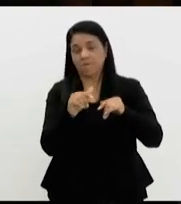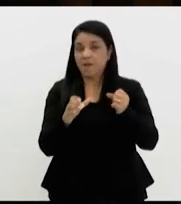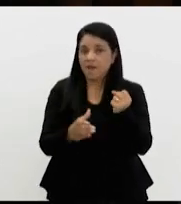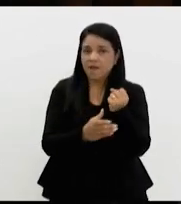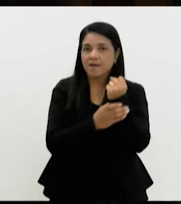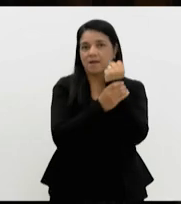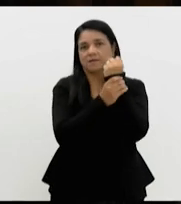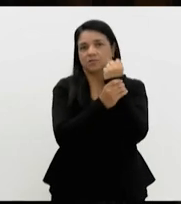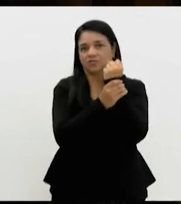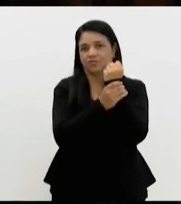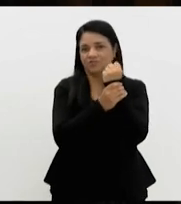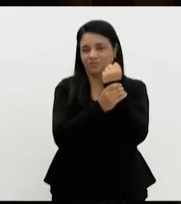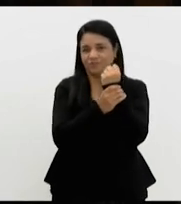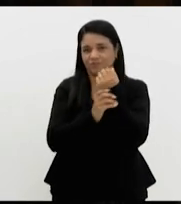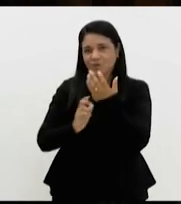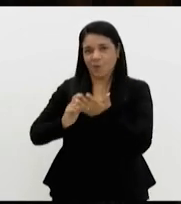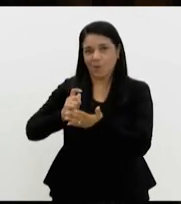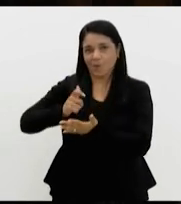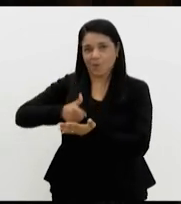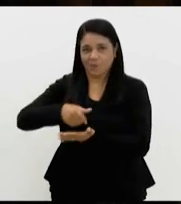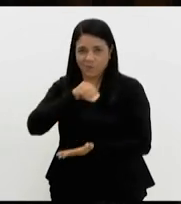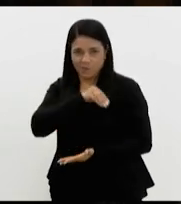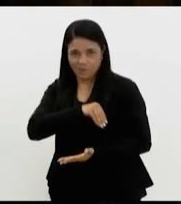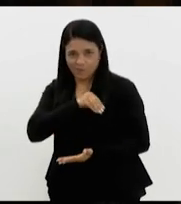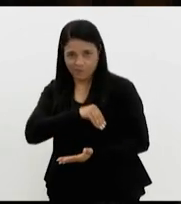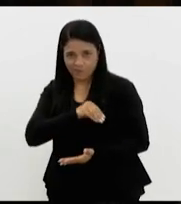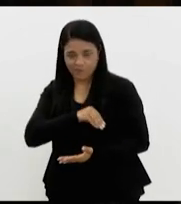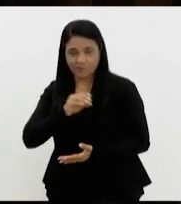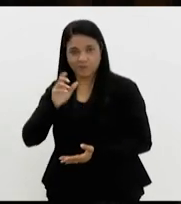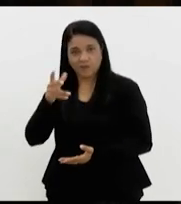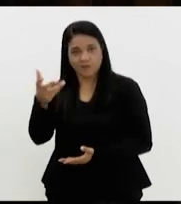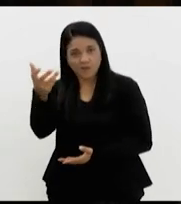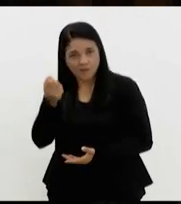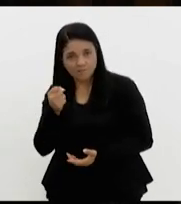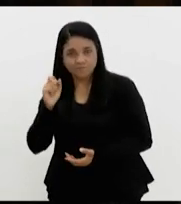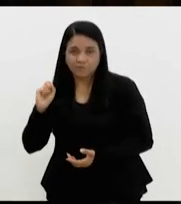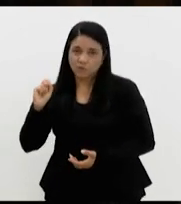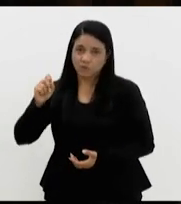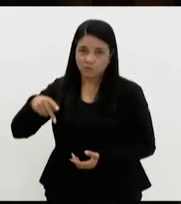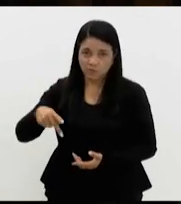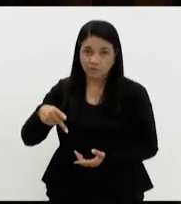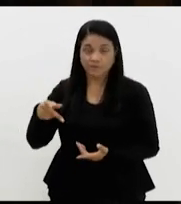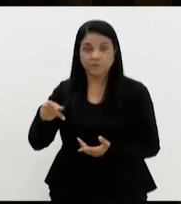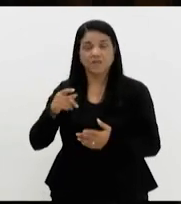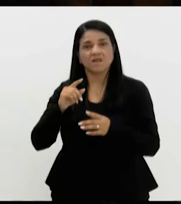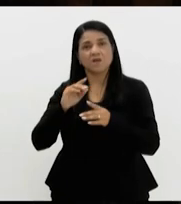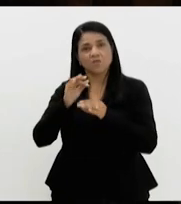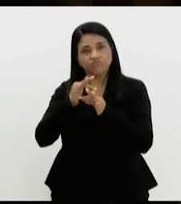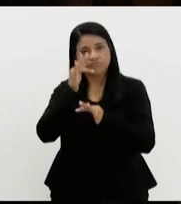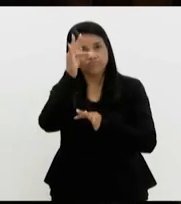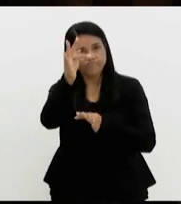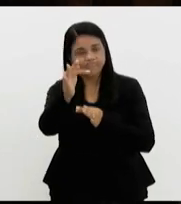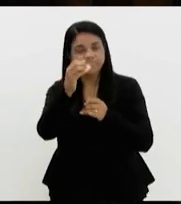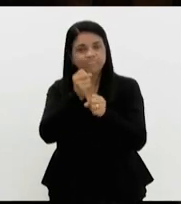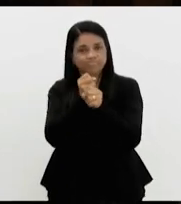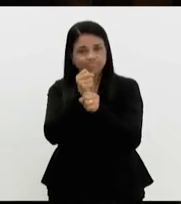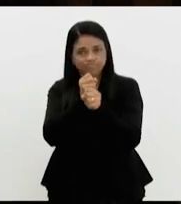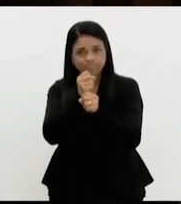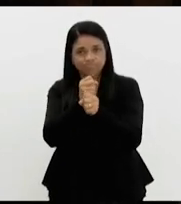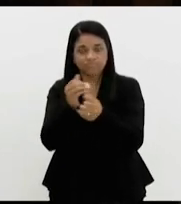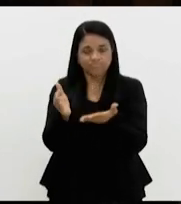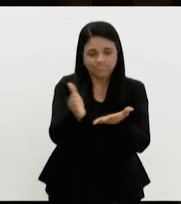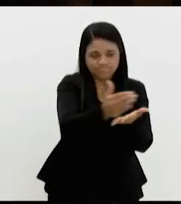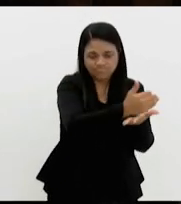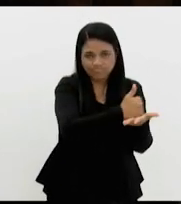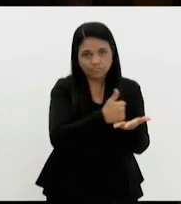Previdência. Para caso daqui a alguns anos, o Estado do Rio de Janeiro tenha queda de arrecadação, não tenha dinheiro